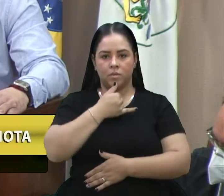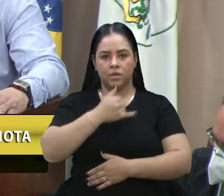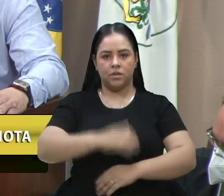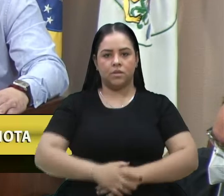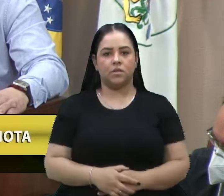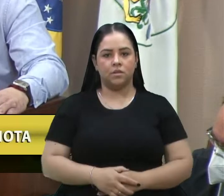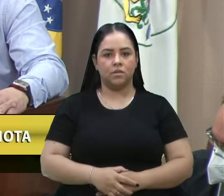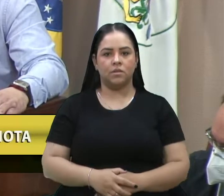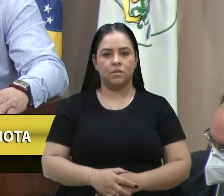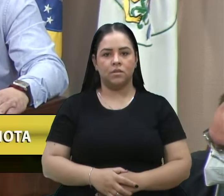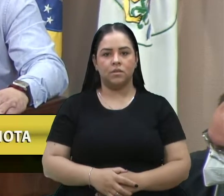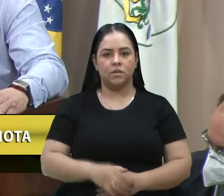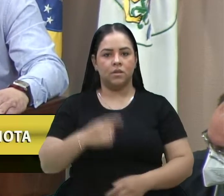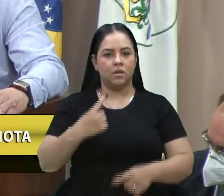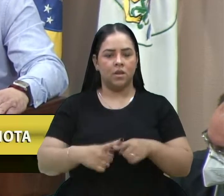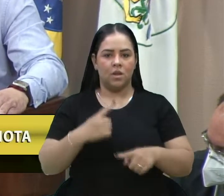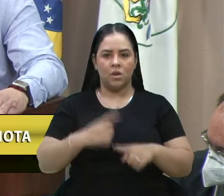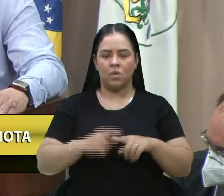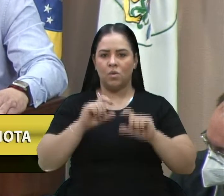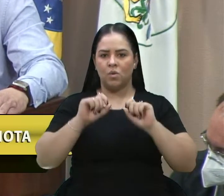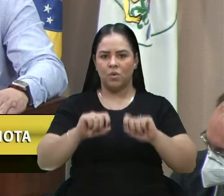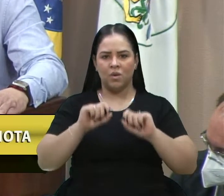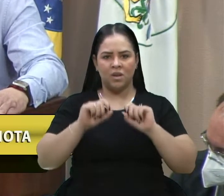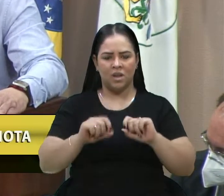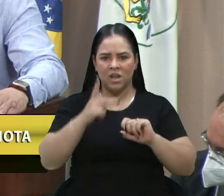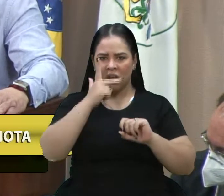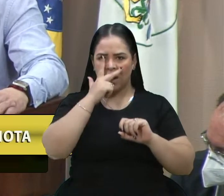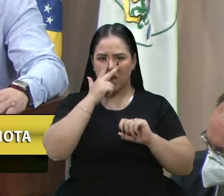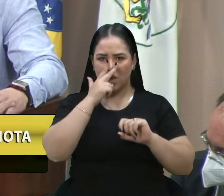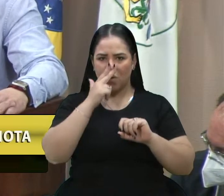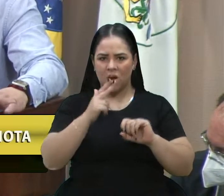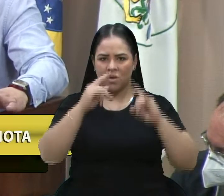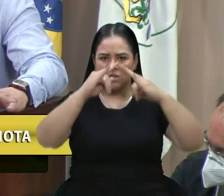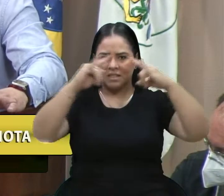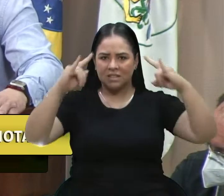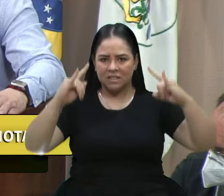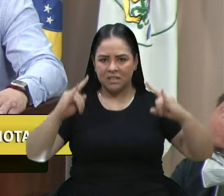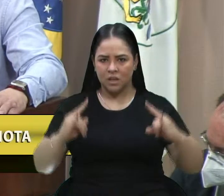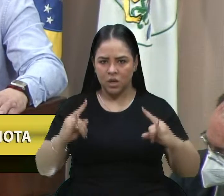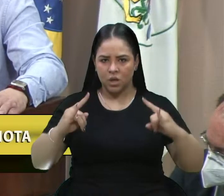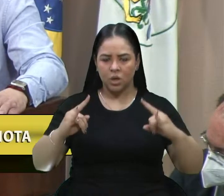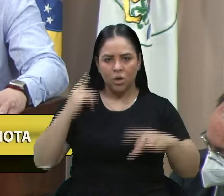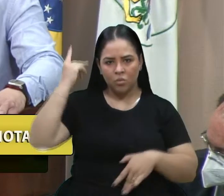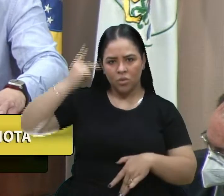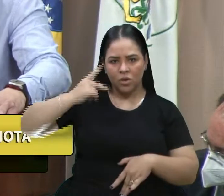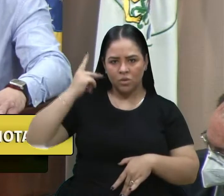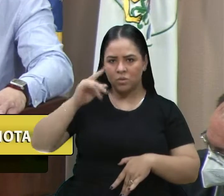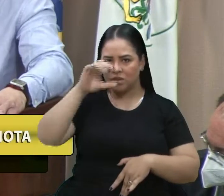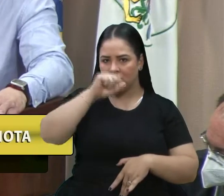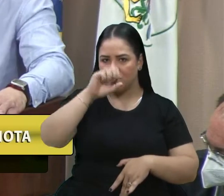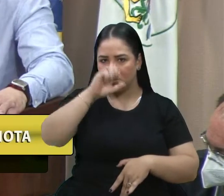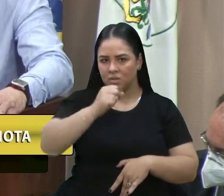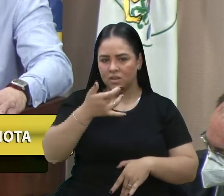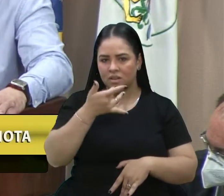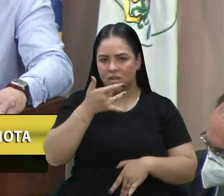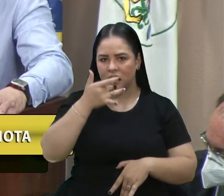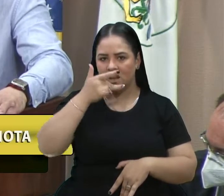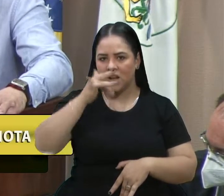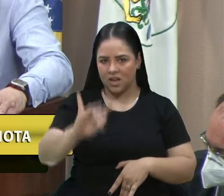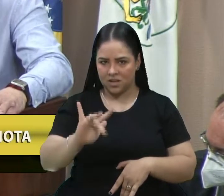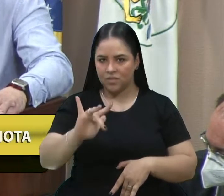pelo circo político criado sábado à tarde lá em Loreto. Aquilo foi o